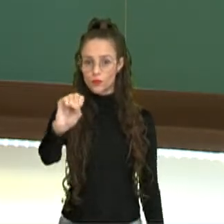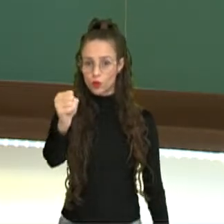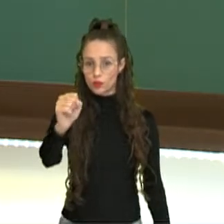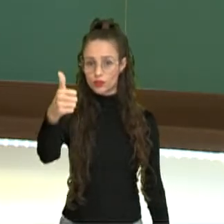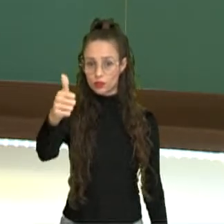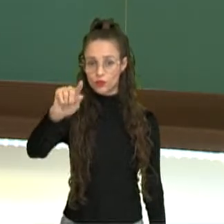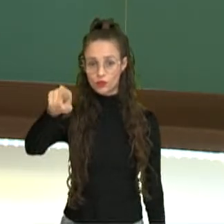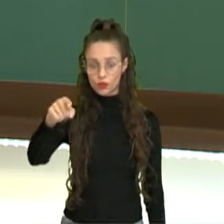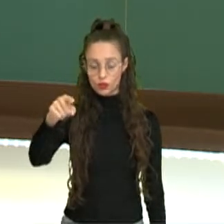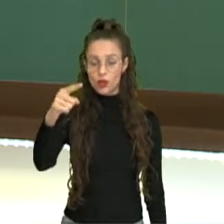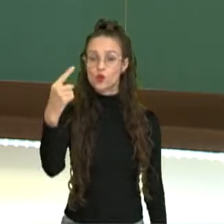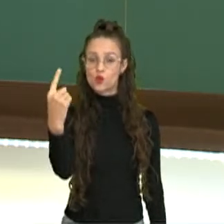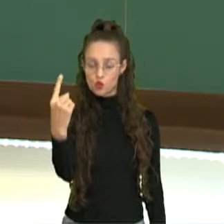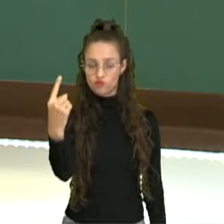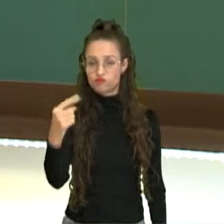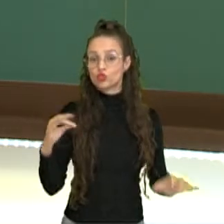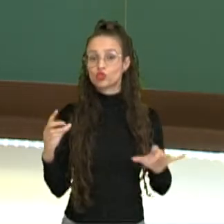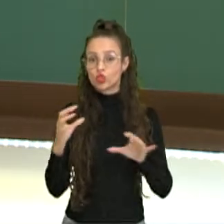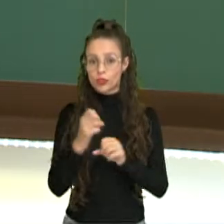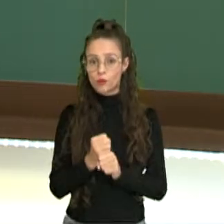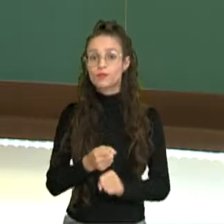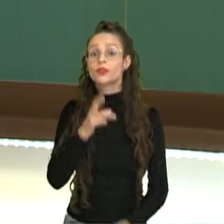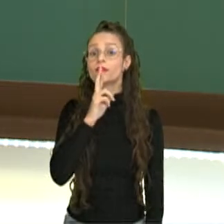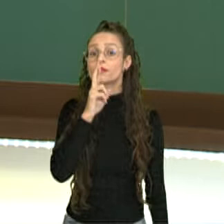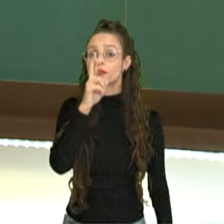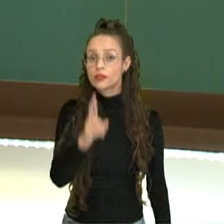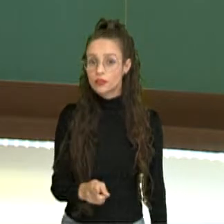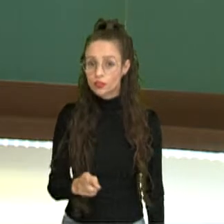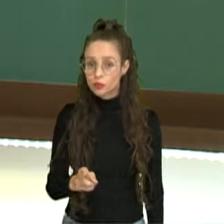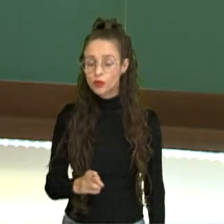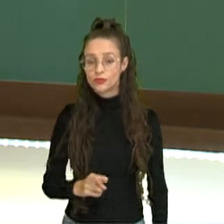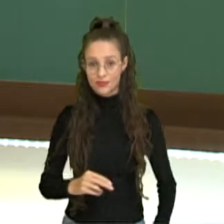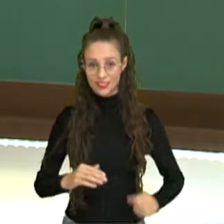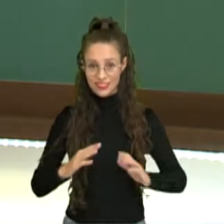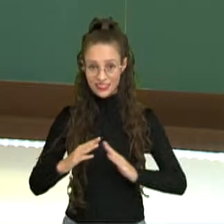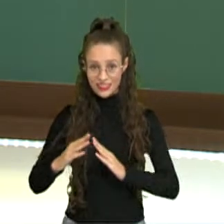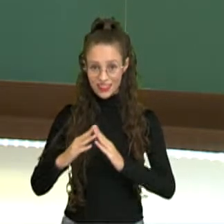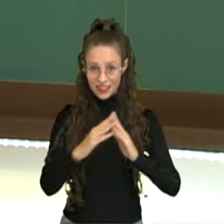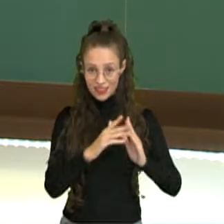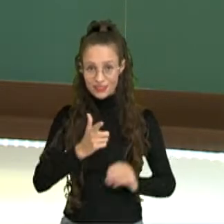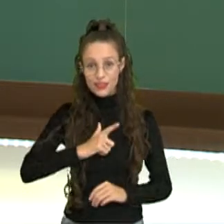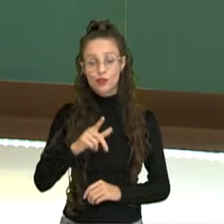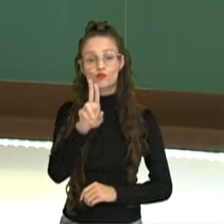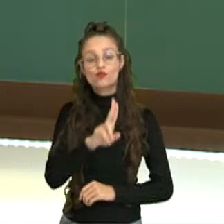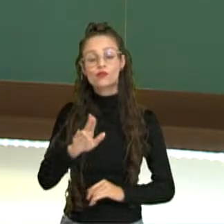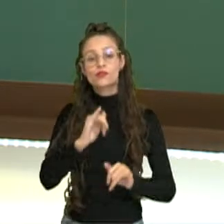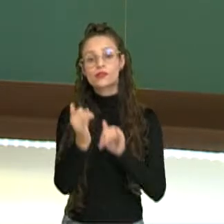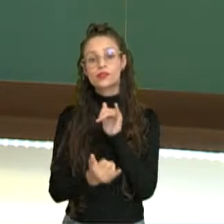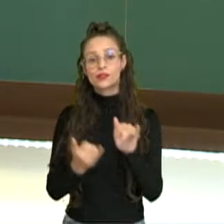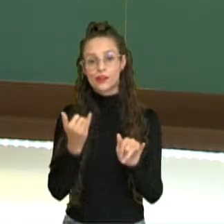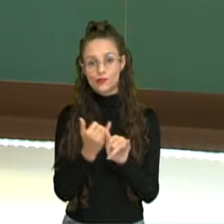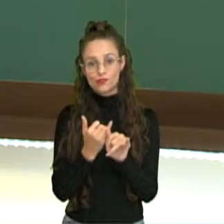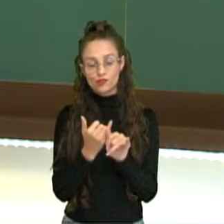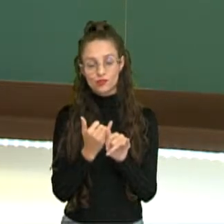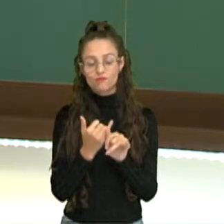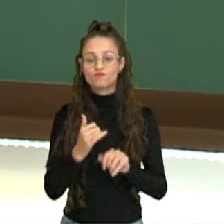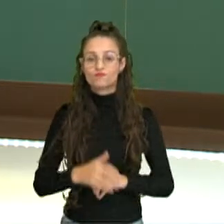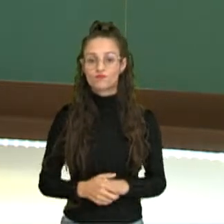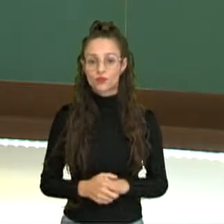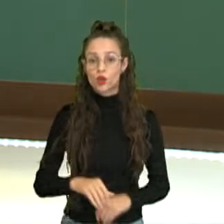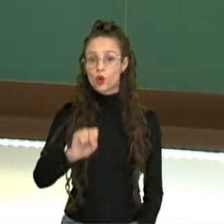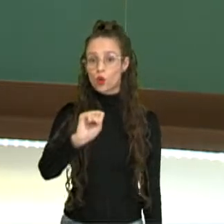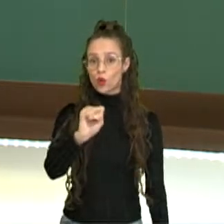81,1% do total. E olha a resposta dos domicílios em que havia utilização da internet. Eu tenho